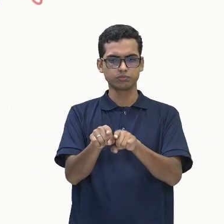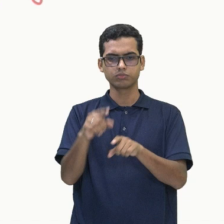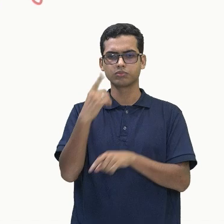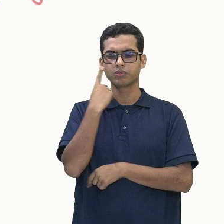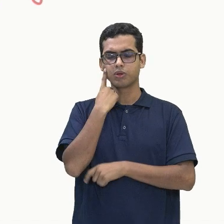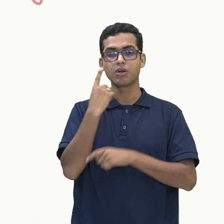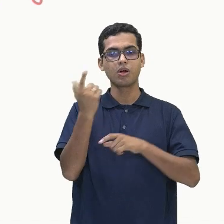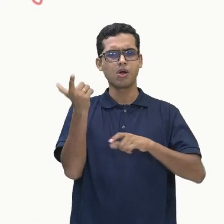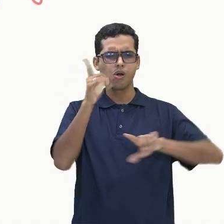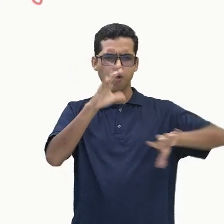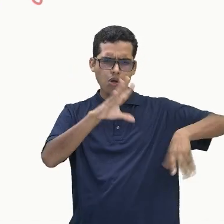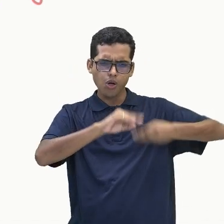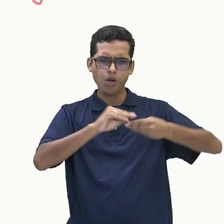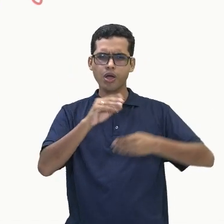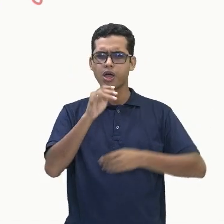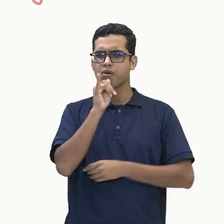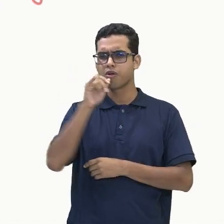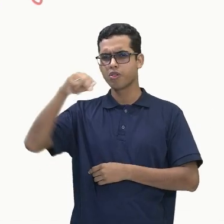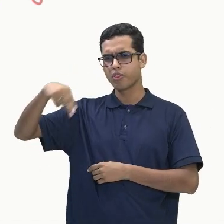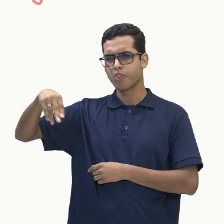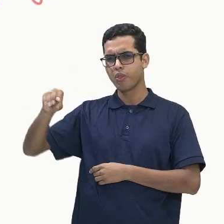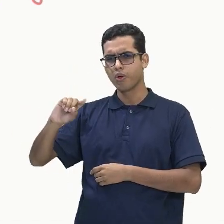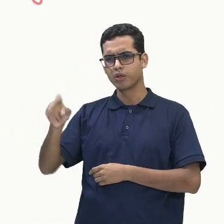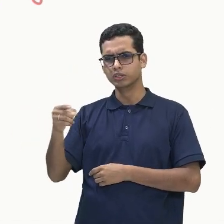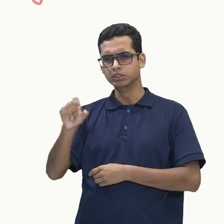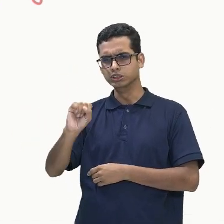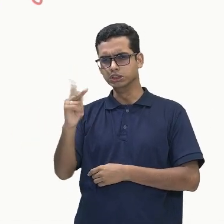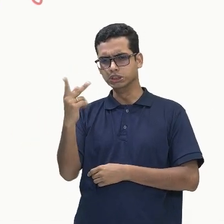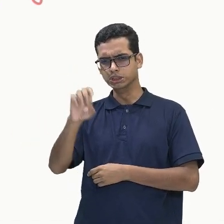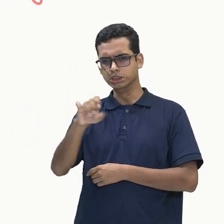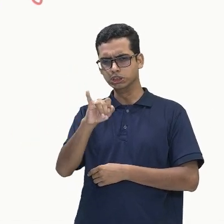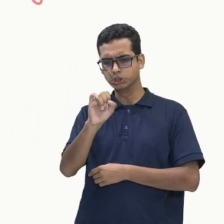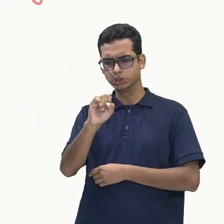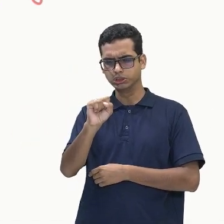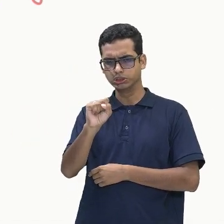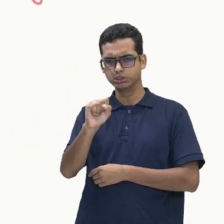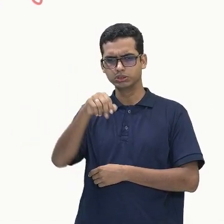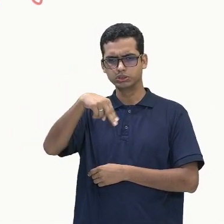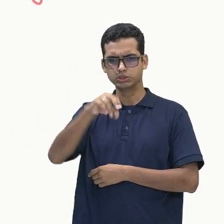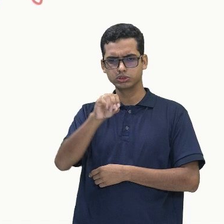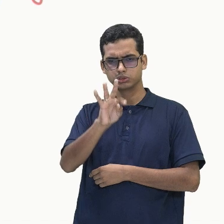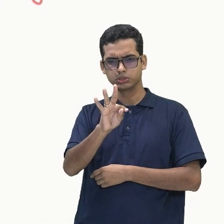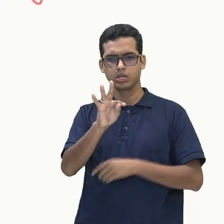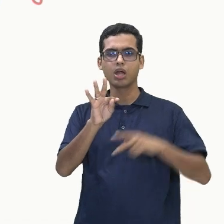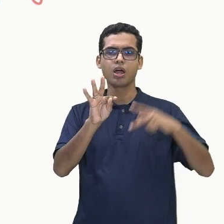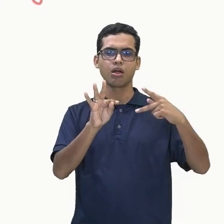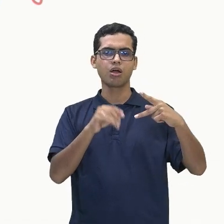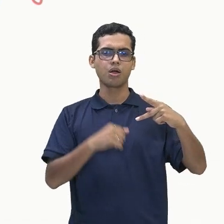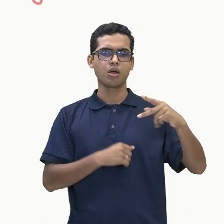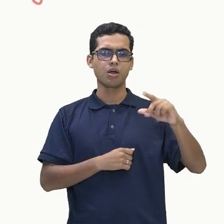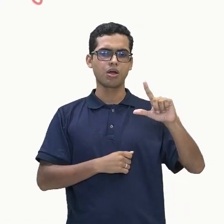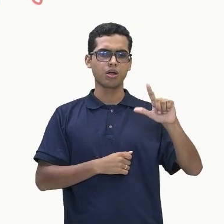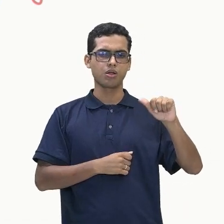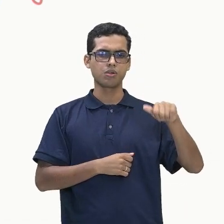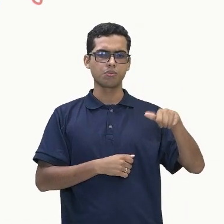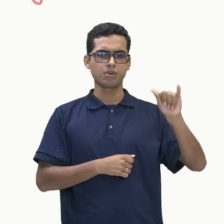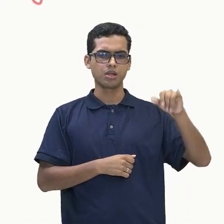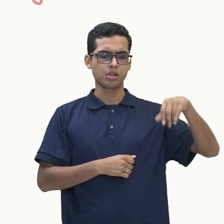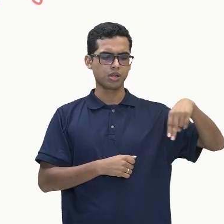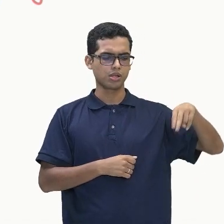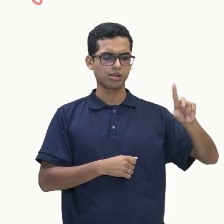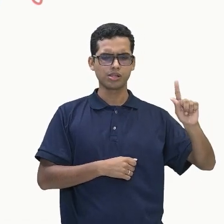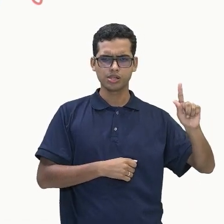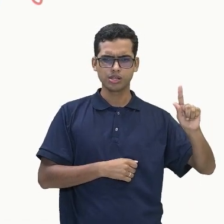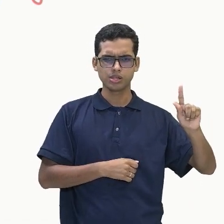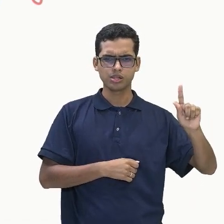ok? Continuando aí a resposta. Mas não precisa continuar. Se você para lá no no, she's not, tá ok? Se você para só